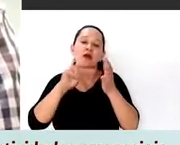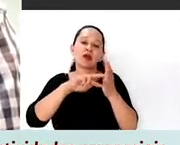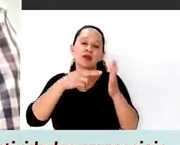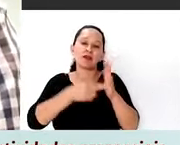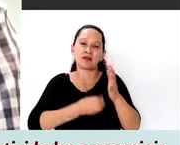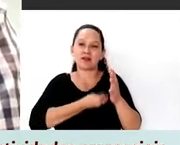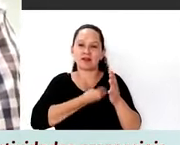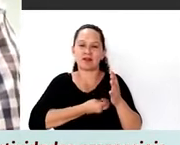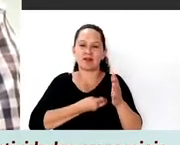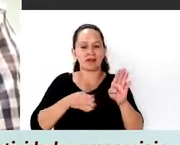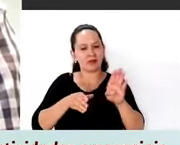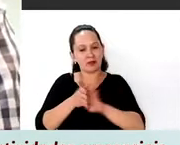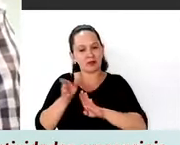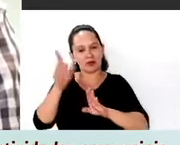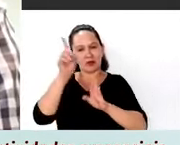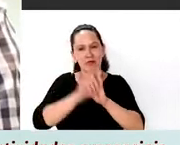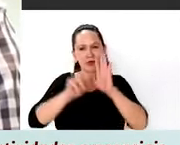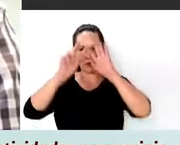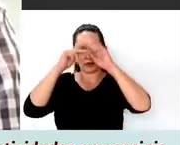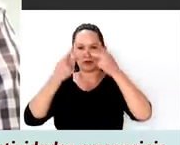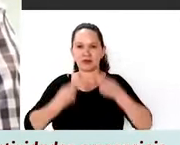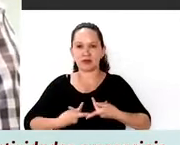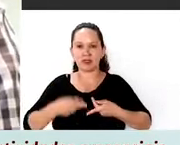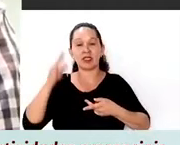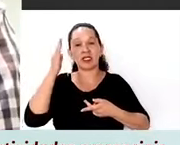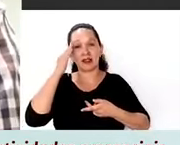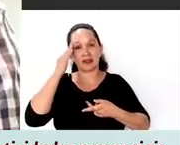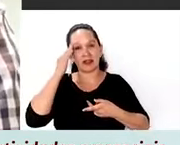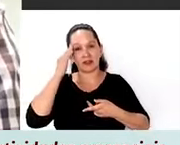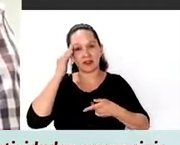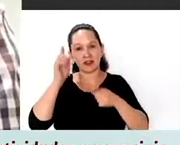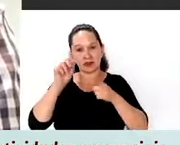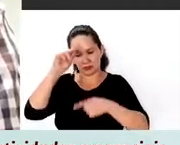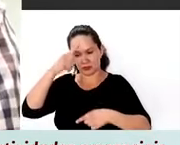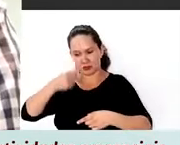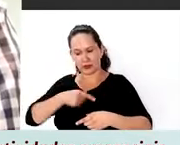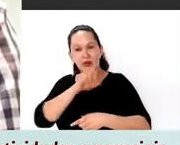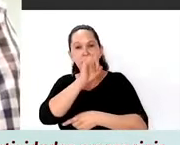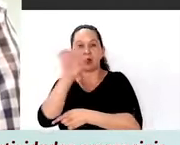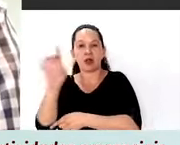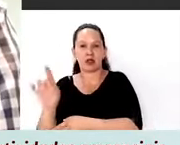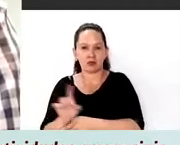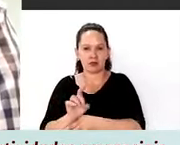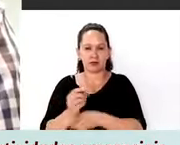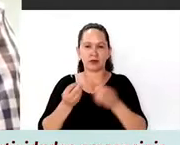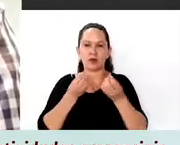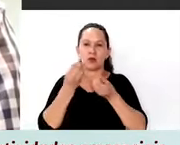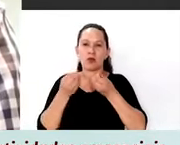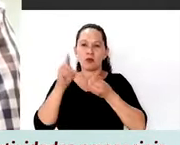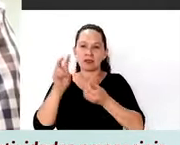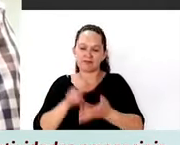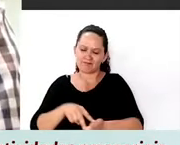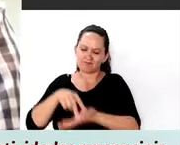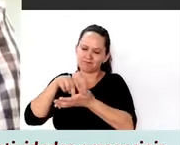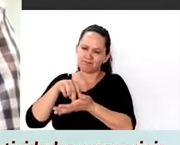que o Conselho de Direitos Humanos entende para si e para tanto, quando ele é a instância